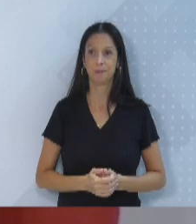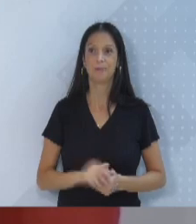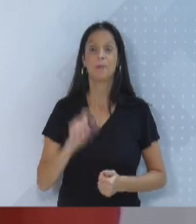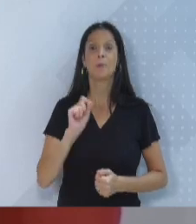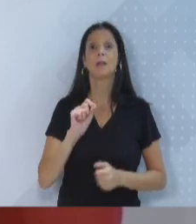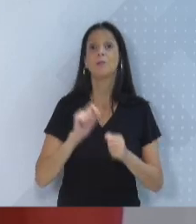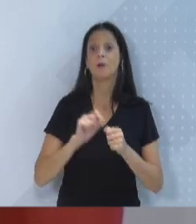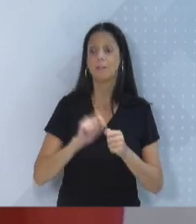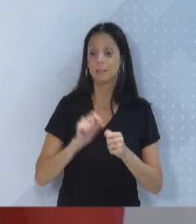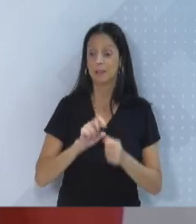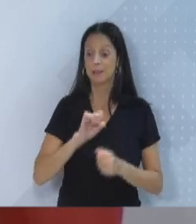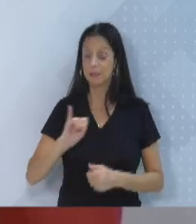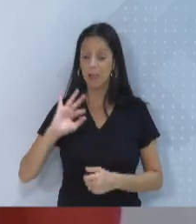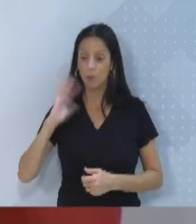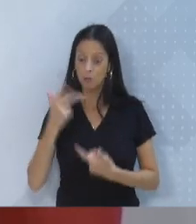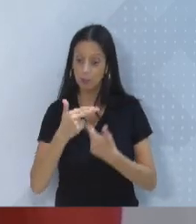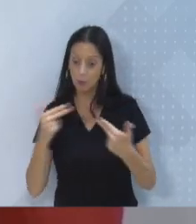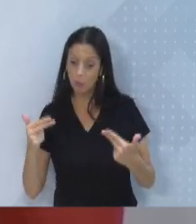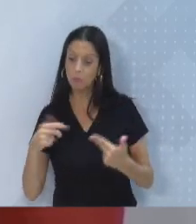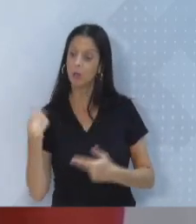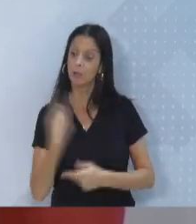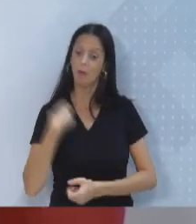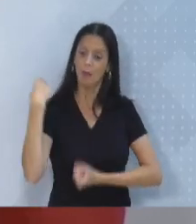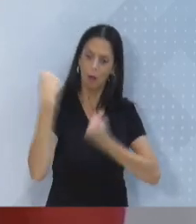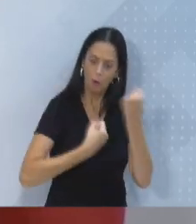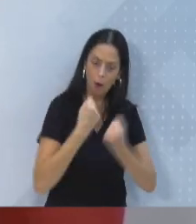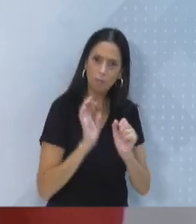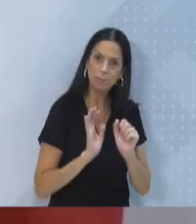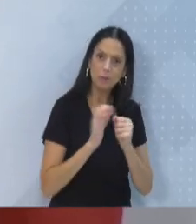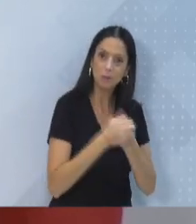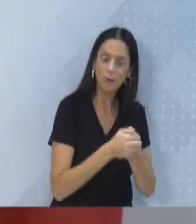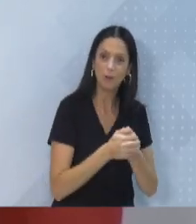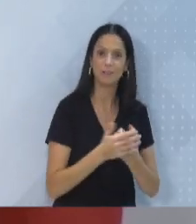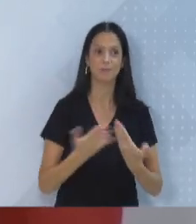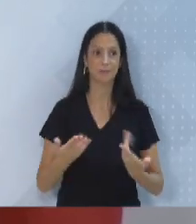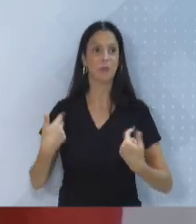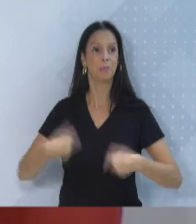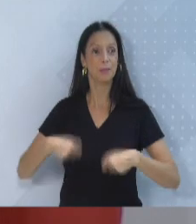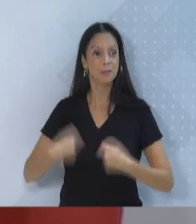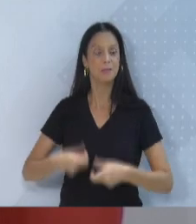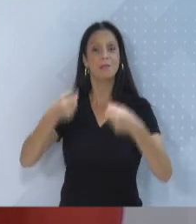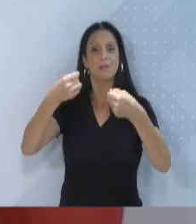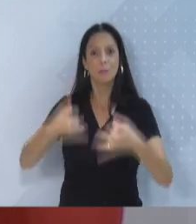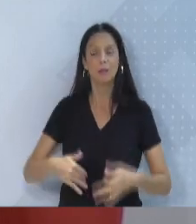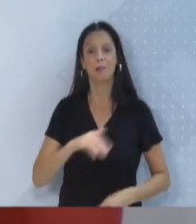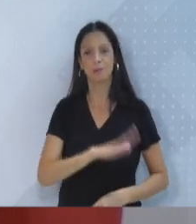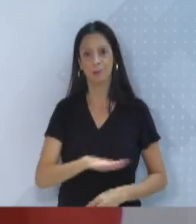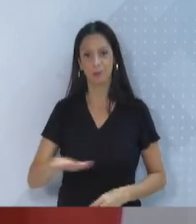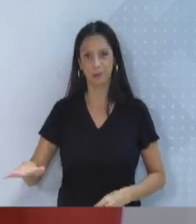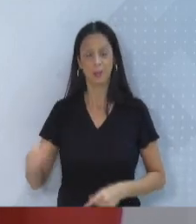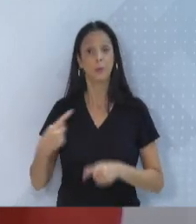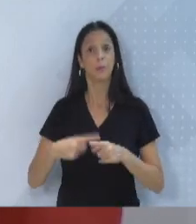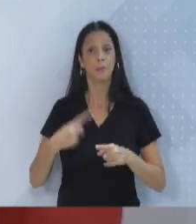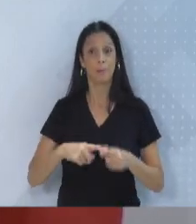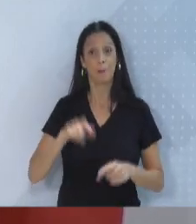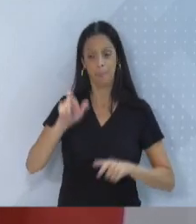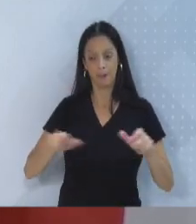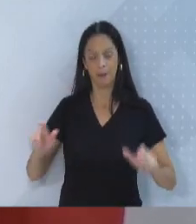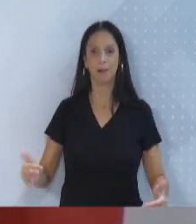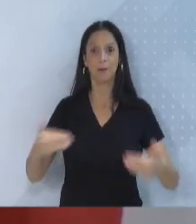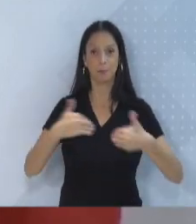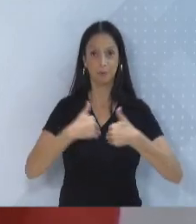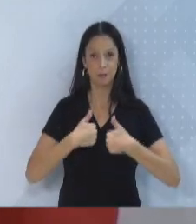esconder. E a gente precisa trabalhar isso com as nossas crianças, porque autistas